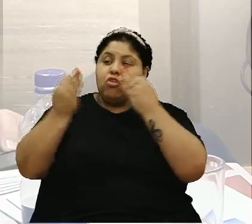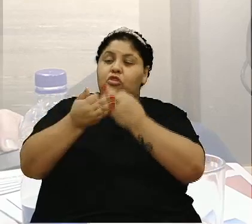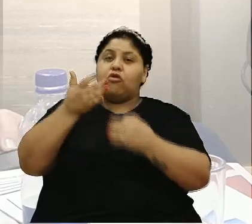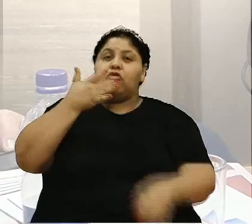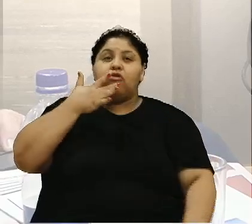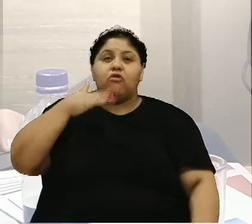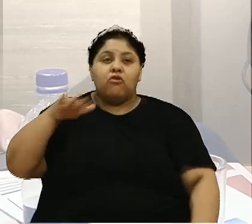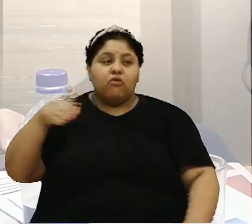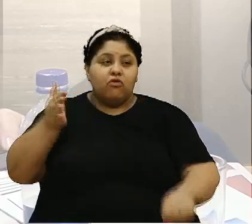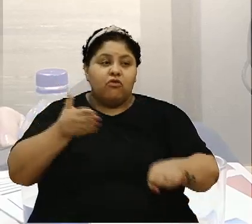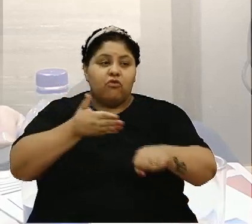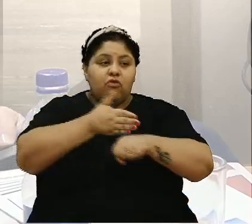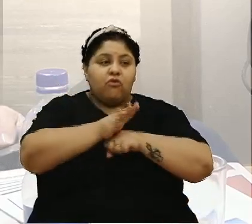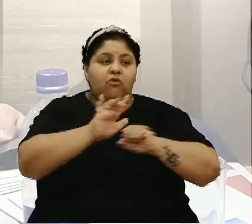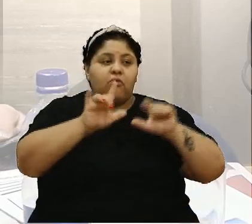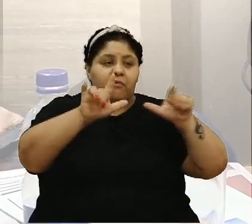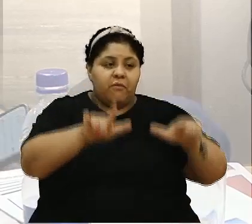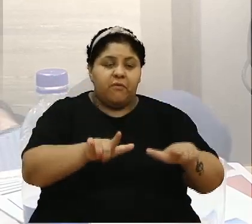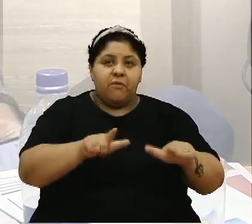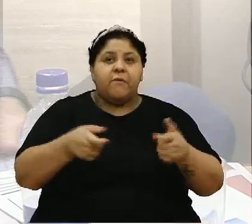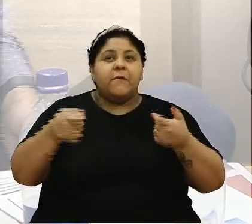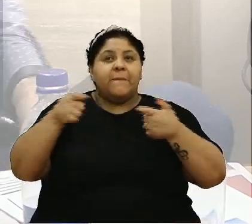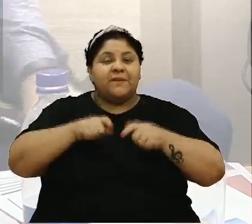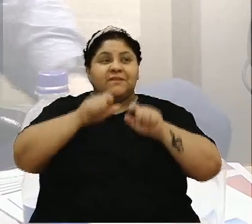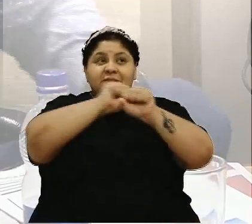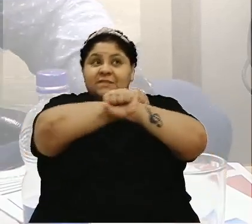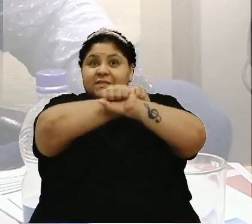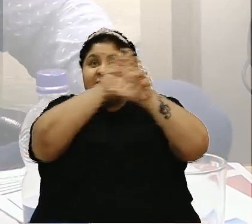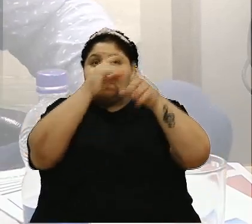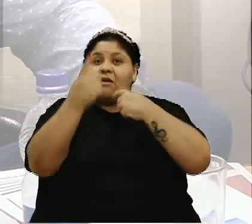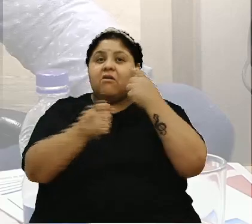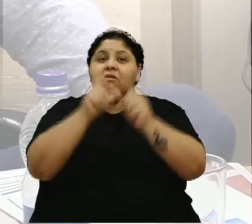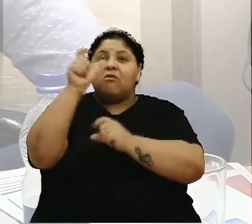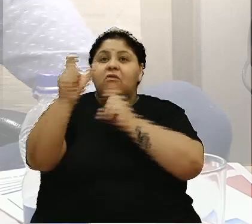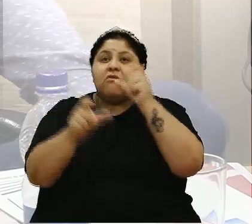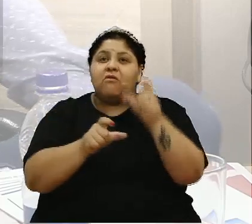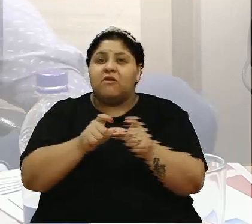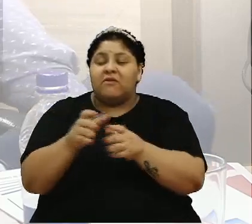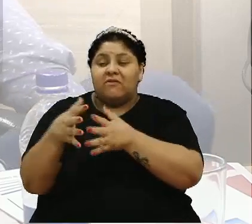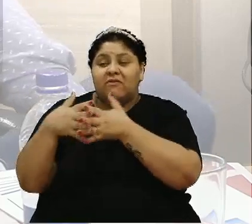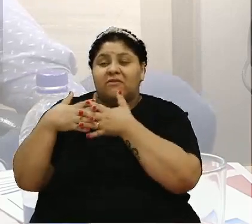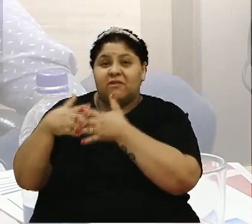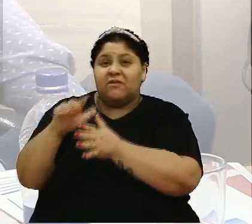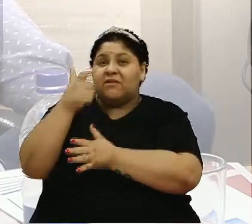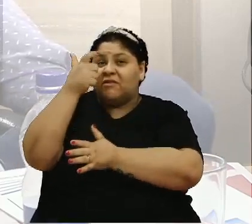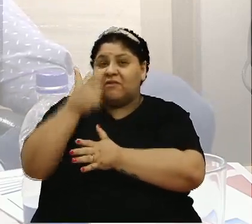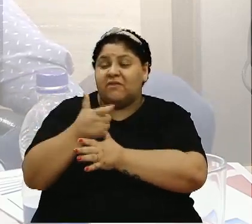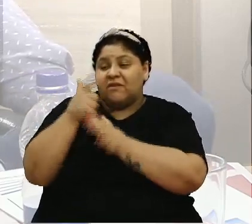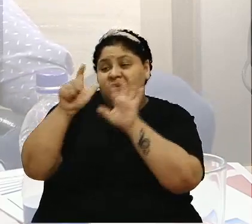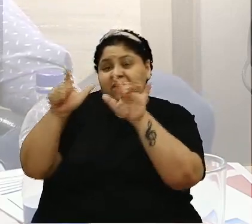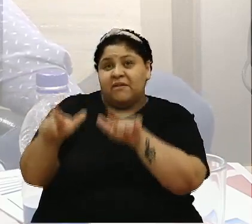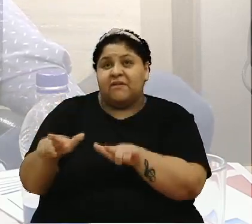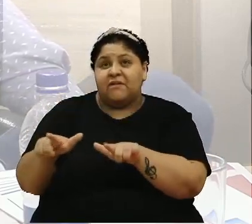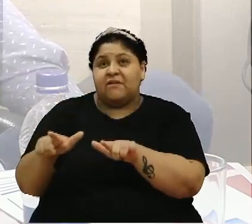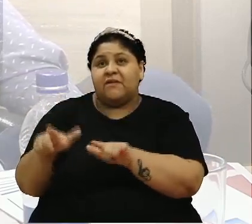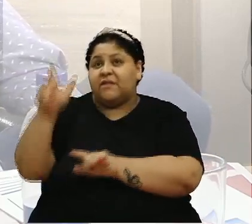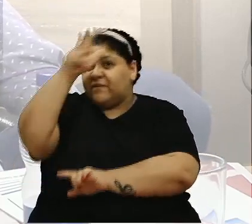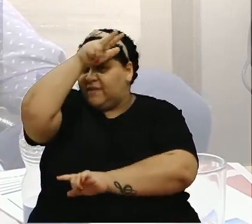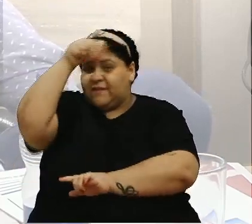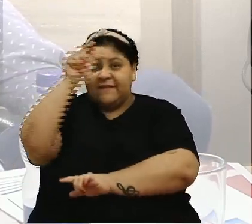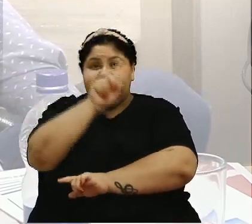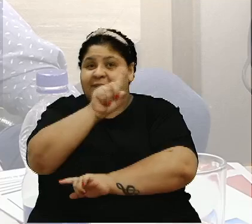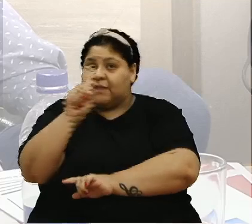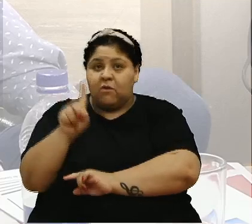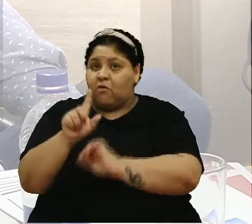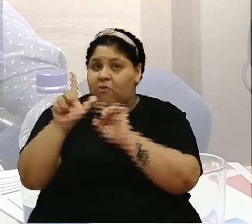né, que frequentam esse espaço. Preciso deixar claro, algumas pessoas fizeram algumas confusões, né, achando que o espaço é da prefeitura, não é